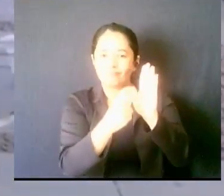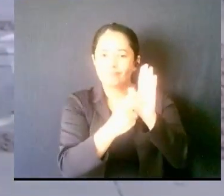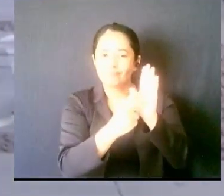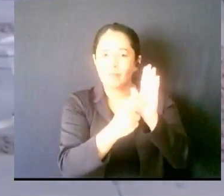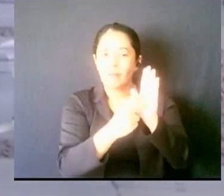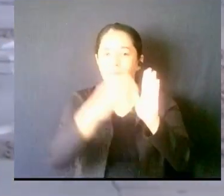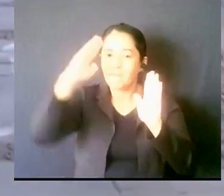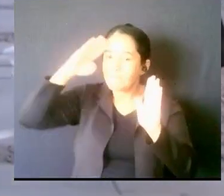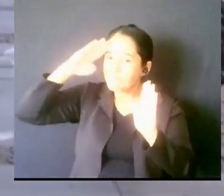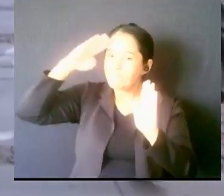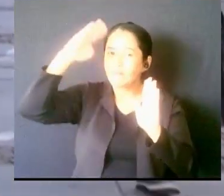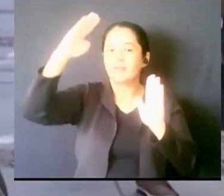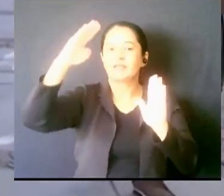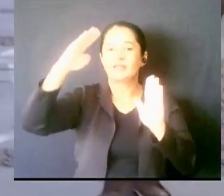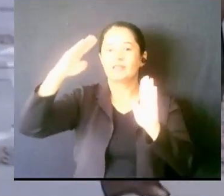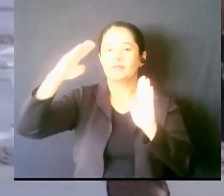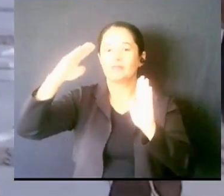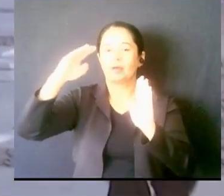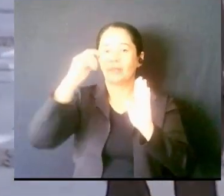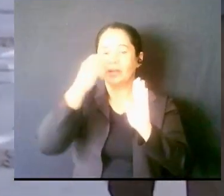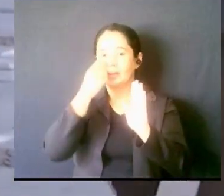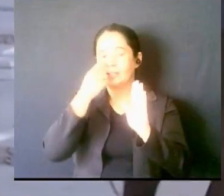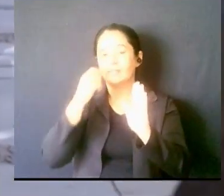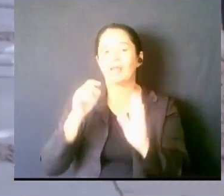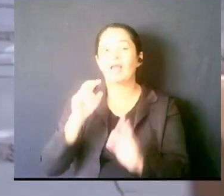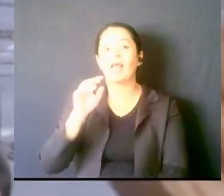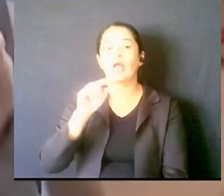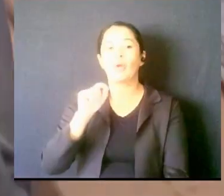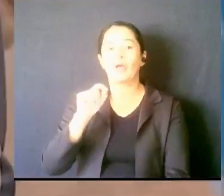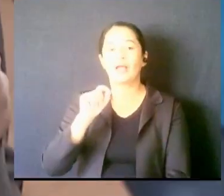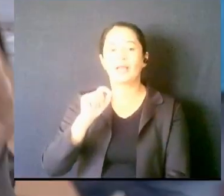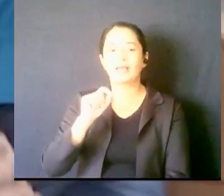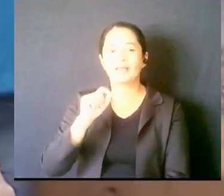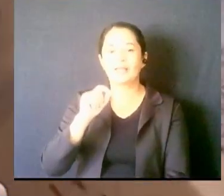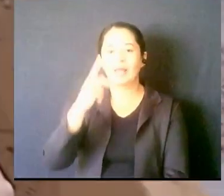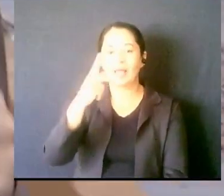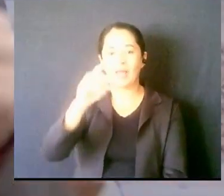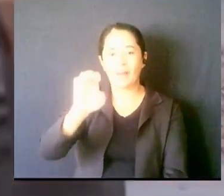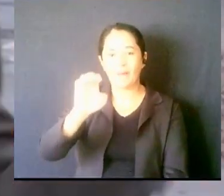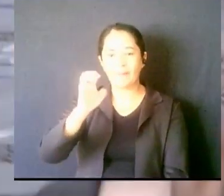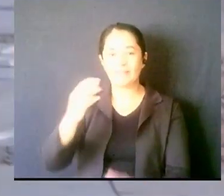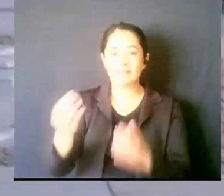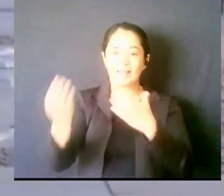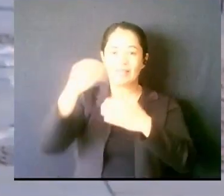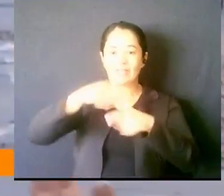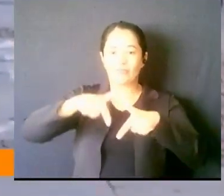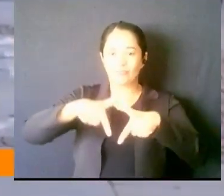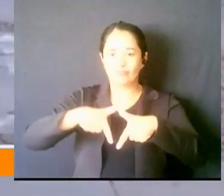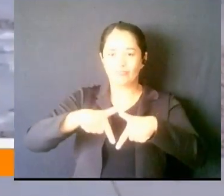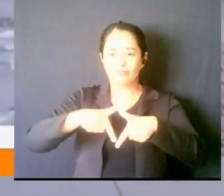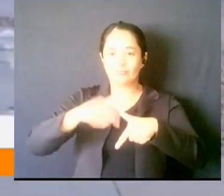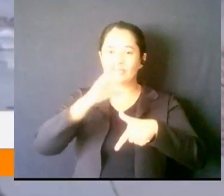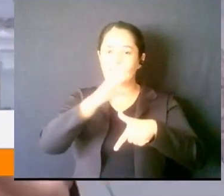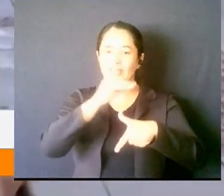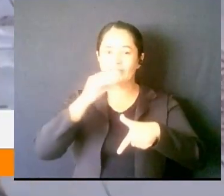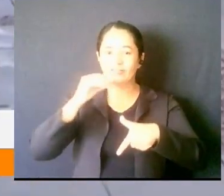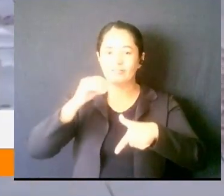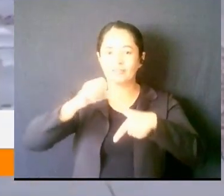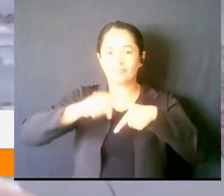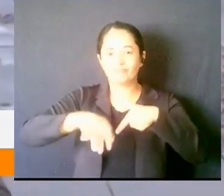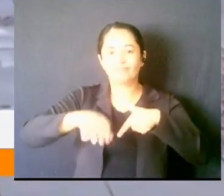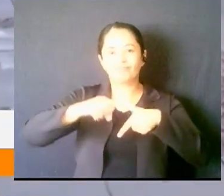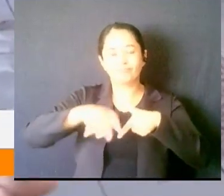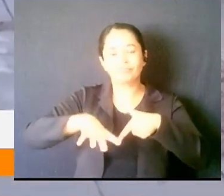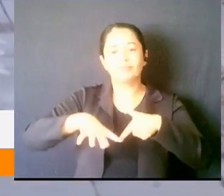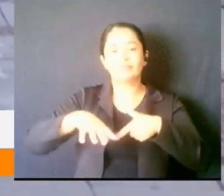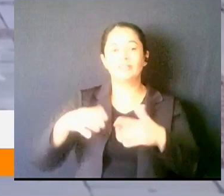pecinha no útero da adolescente e ela vai liberando ali os hormônios pouco a pouco. E a gente veio aqui para as ruas de Campinas para saber